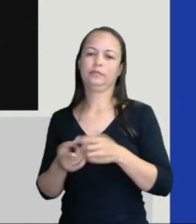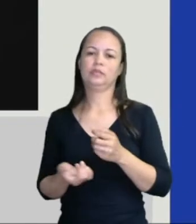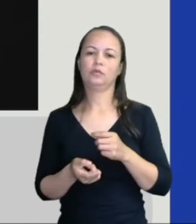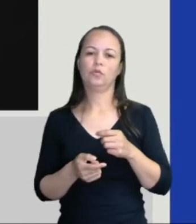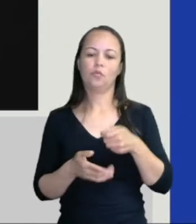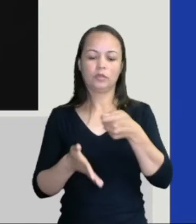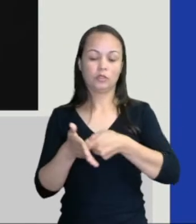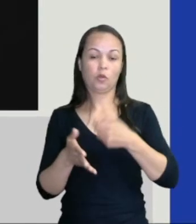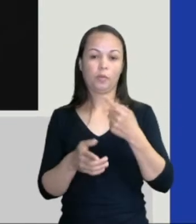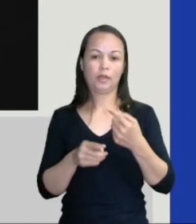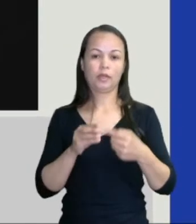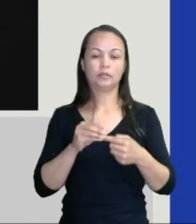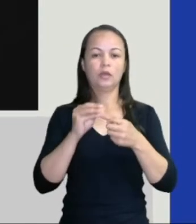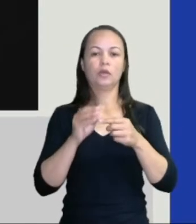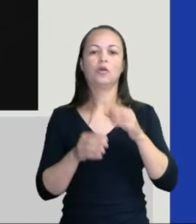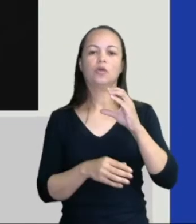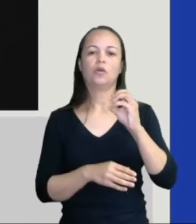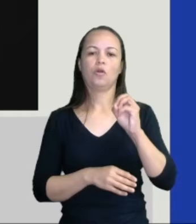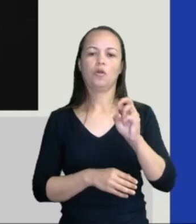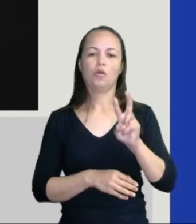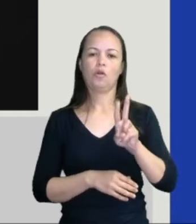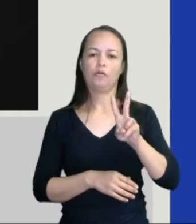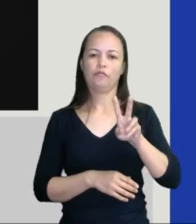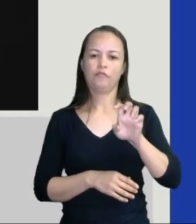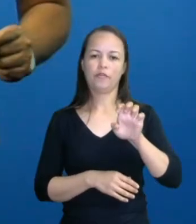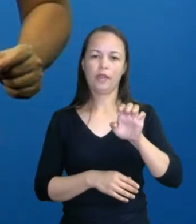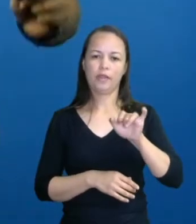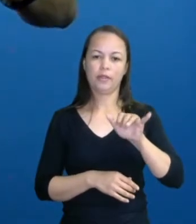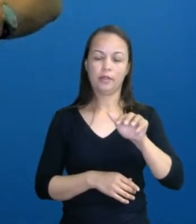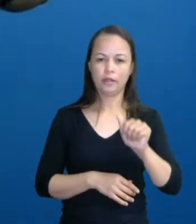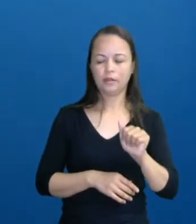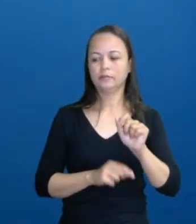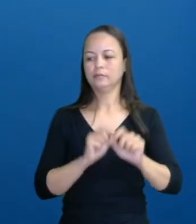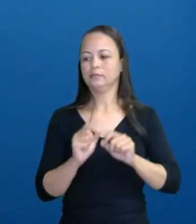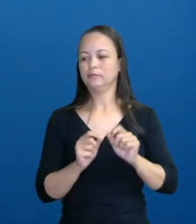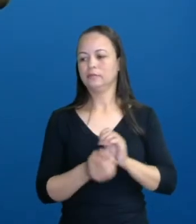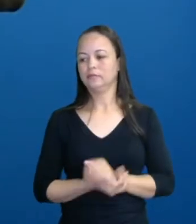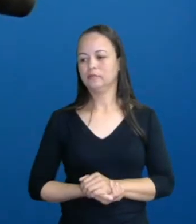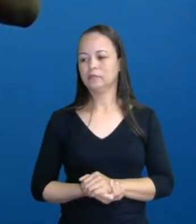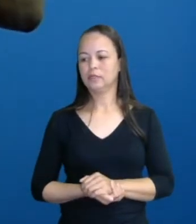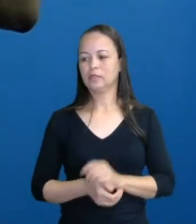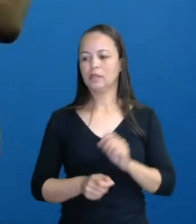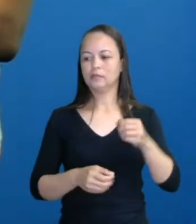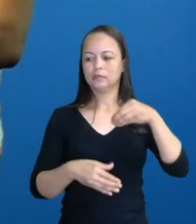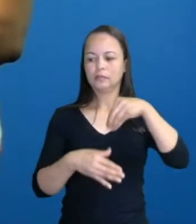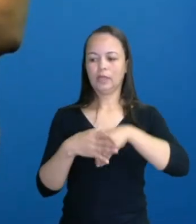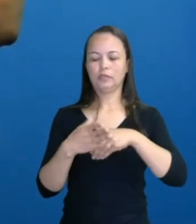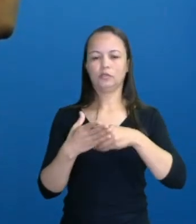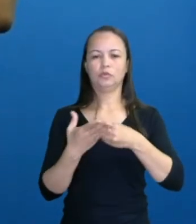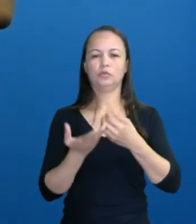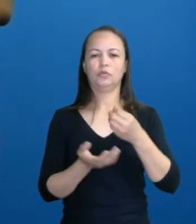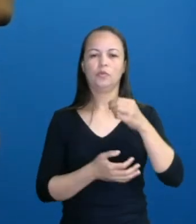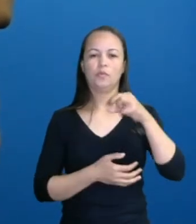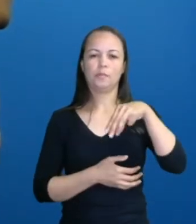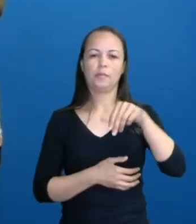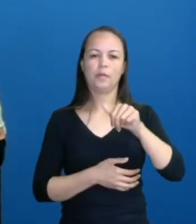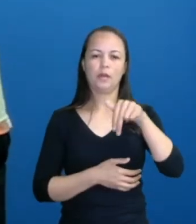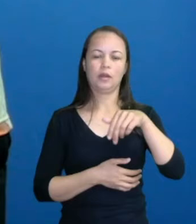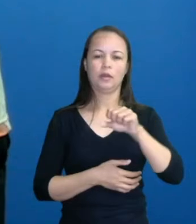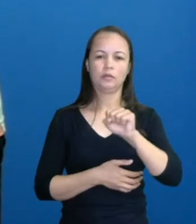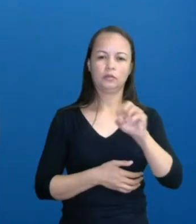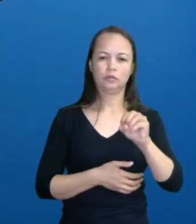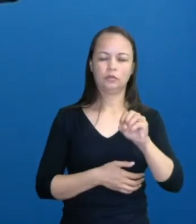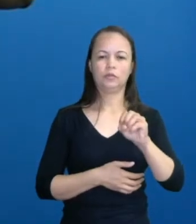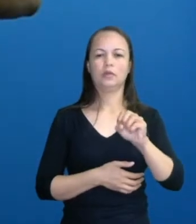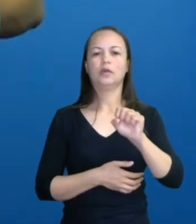corveia. O que é a corveia? A corveia é que, dentro do manso senhorial, lembra que nós falamos do